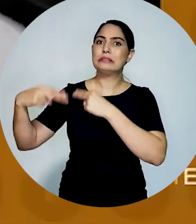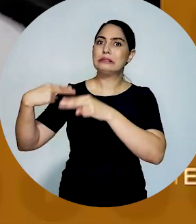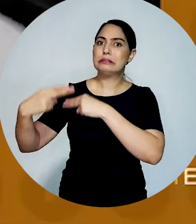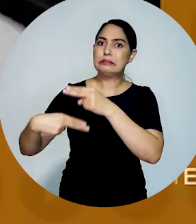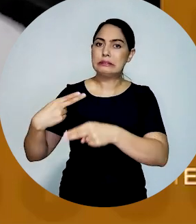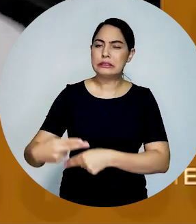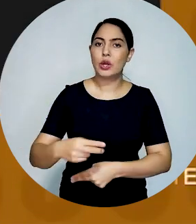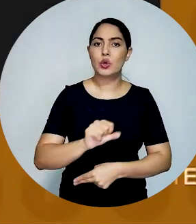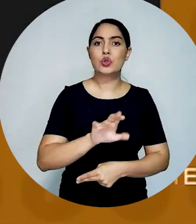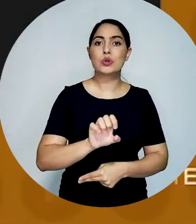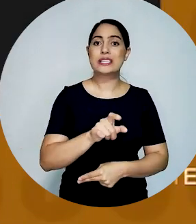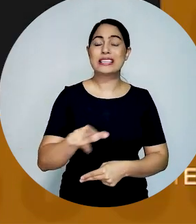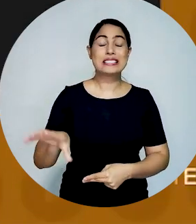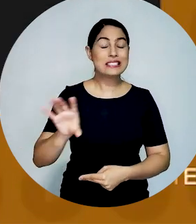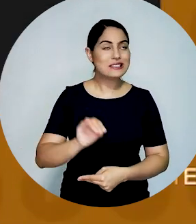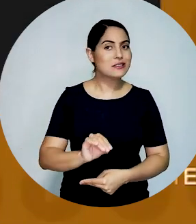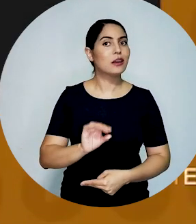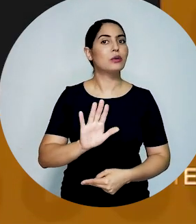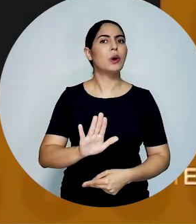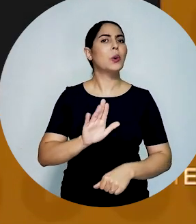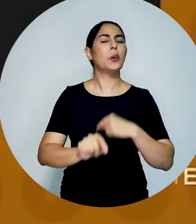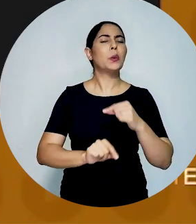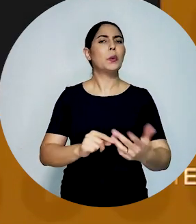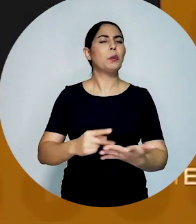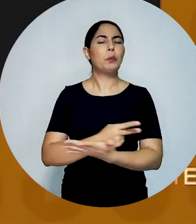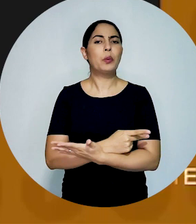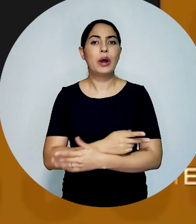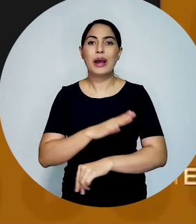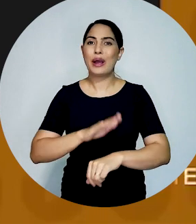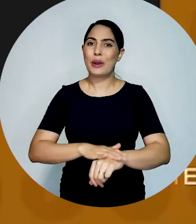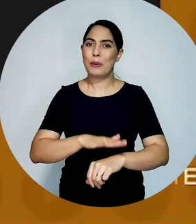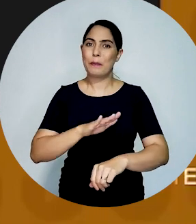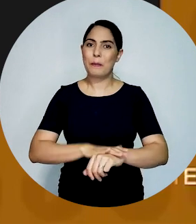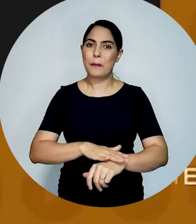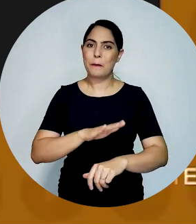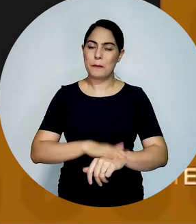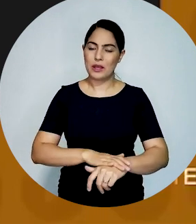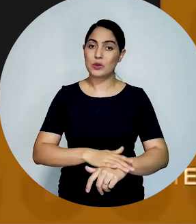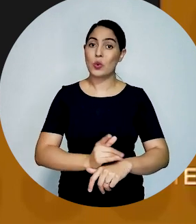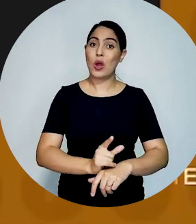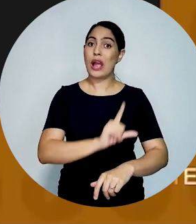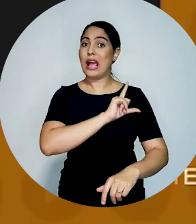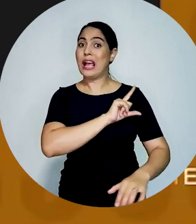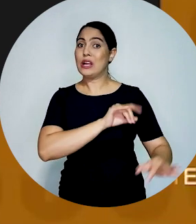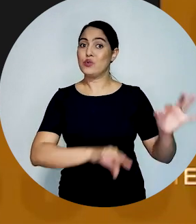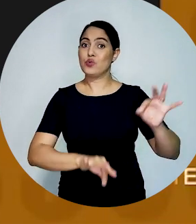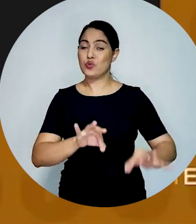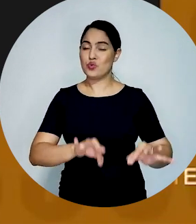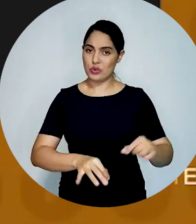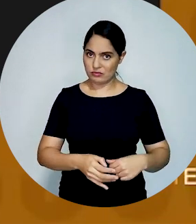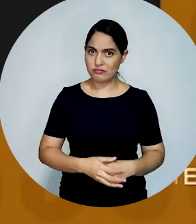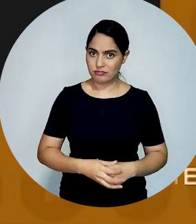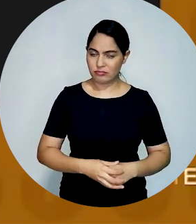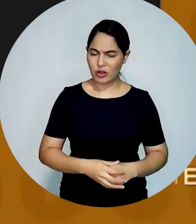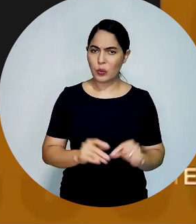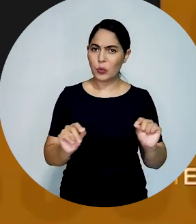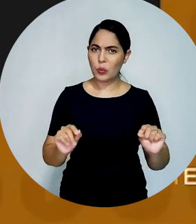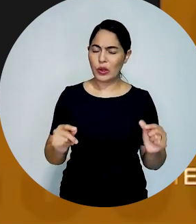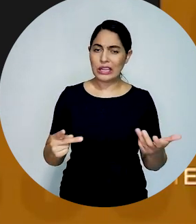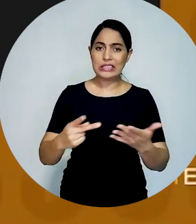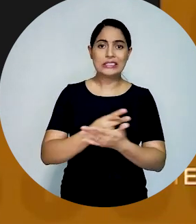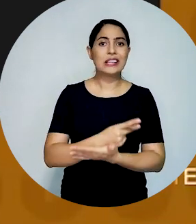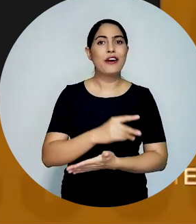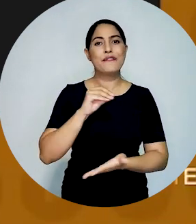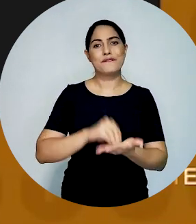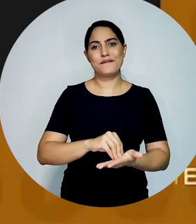sucessório passa por um momento que eu diria prévio ao jurídico, que é